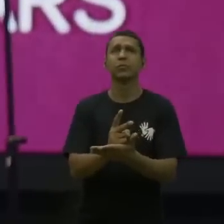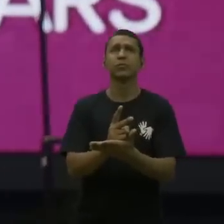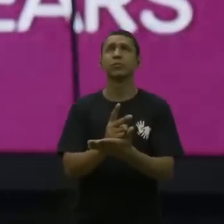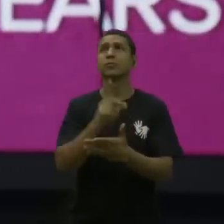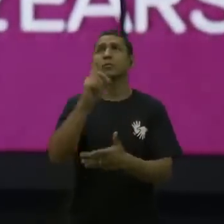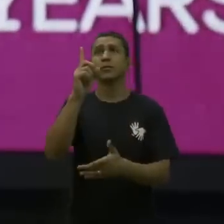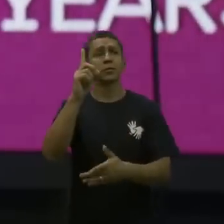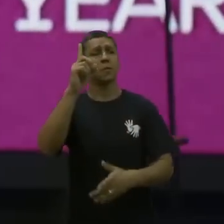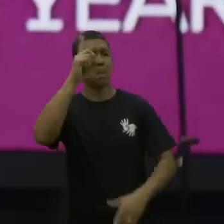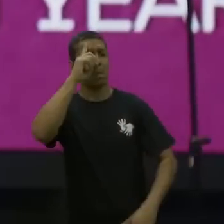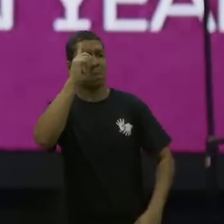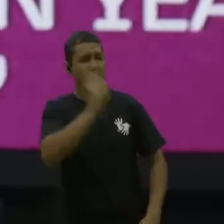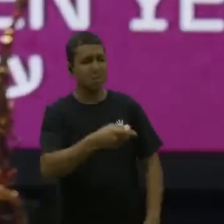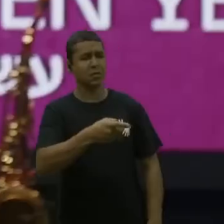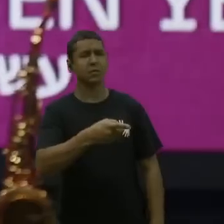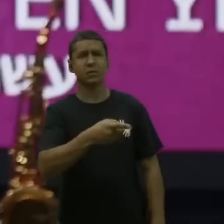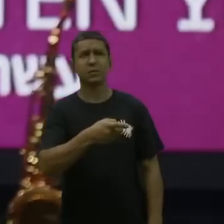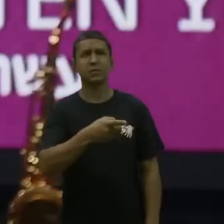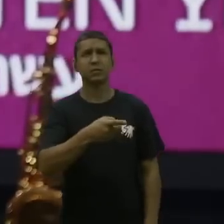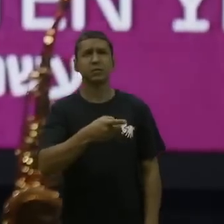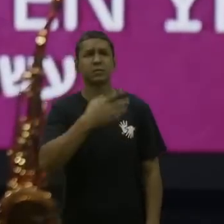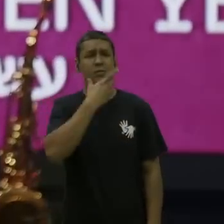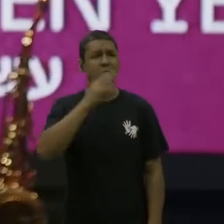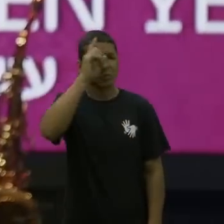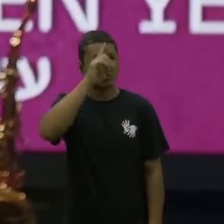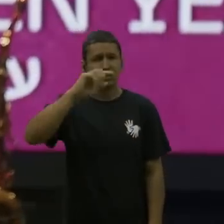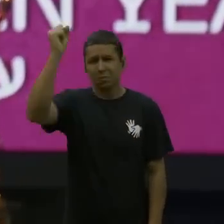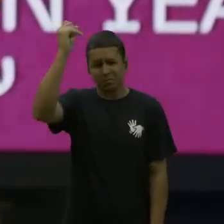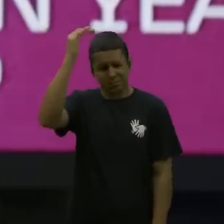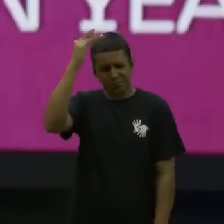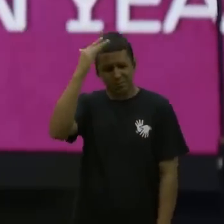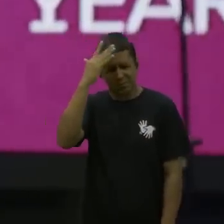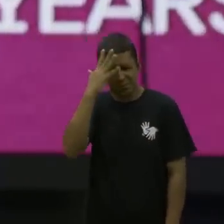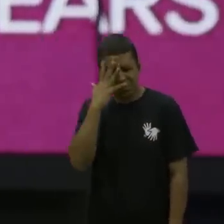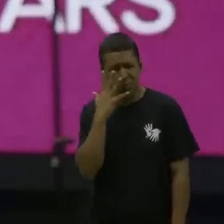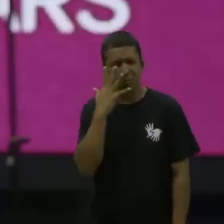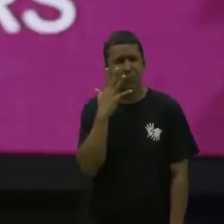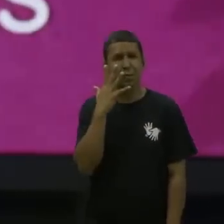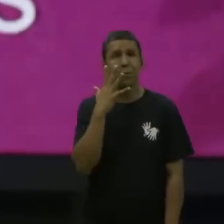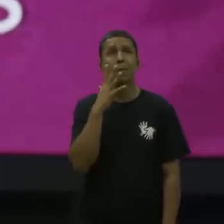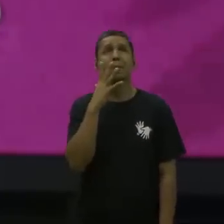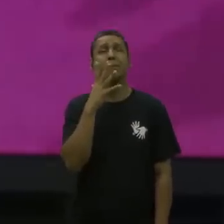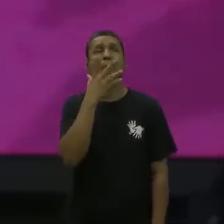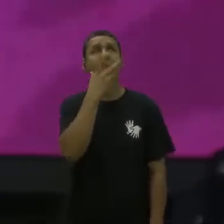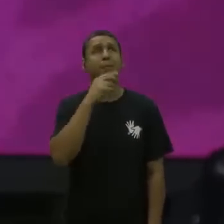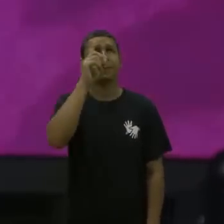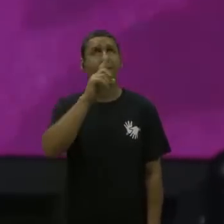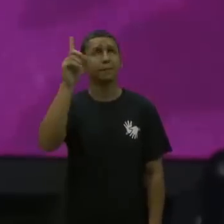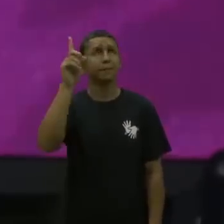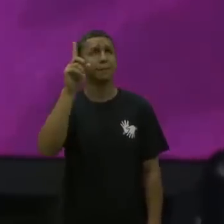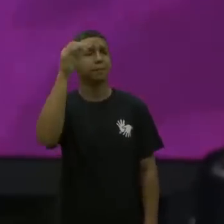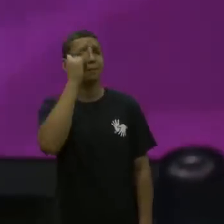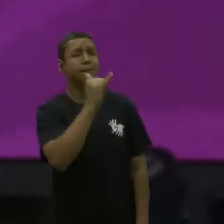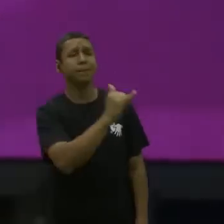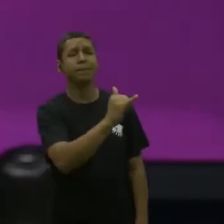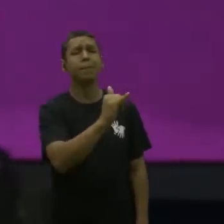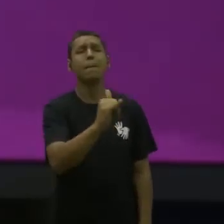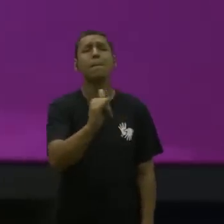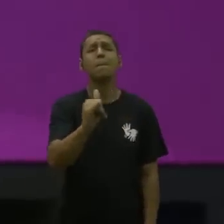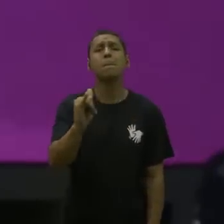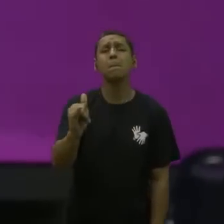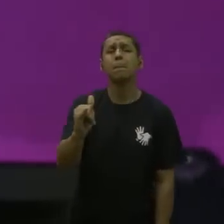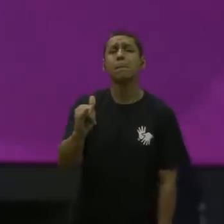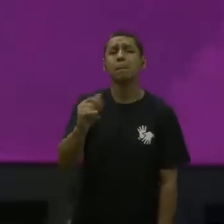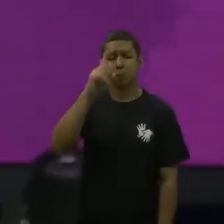Deus me manda dizer isso com muita autoridade, que o Senhor me cubra neste momento. Mas o Senhor está dizendo a alguém: a